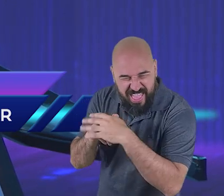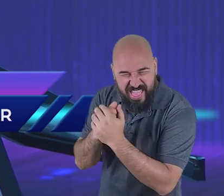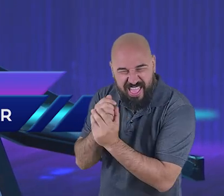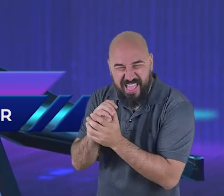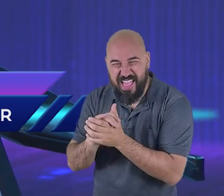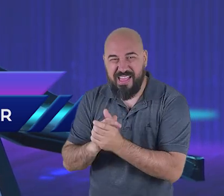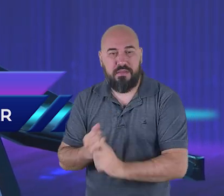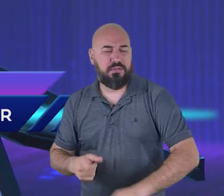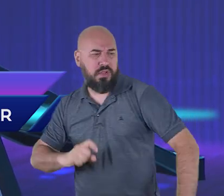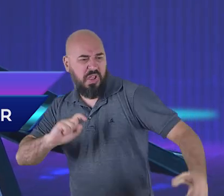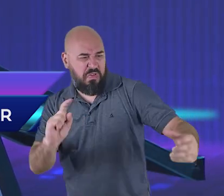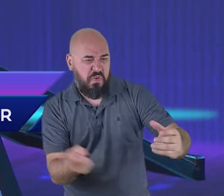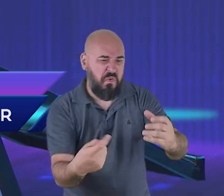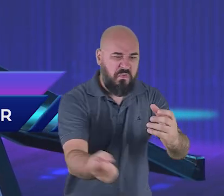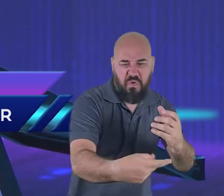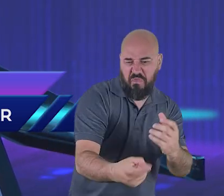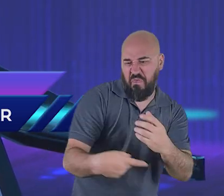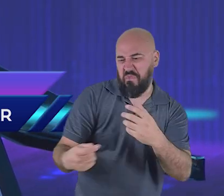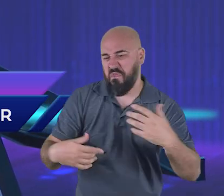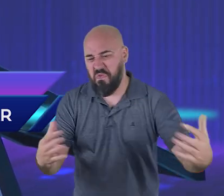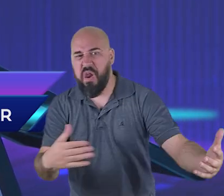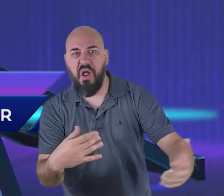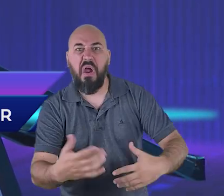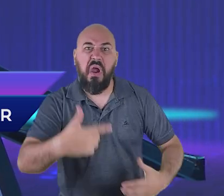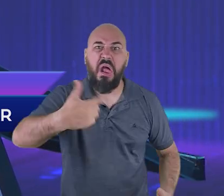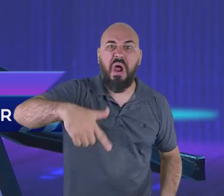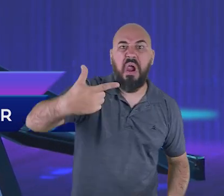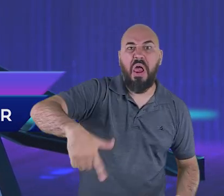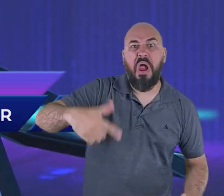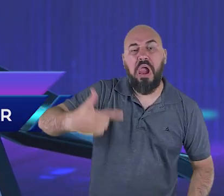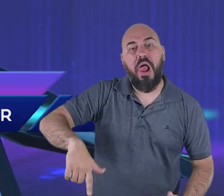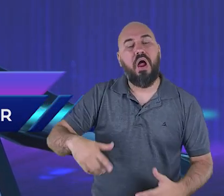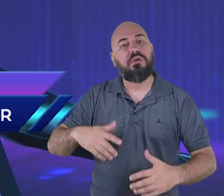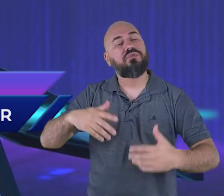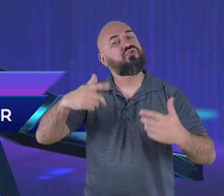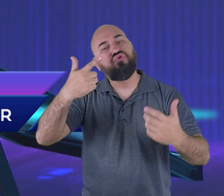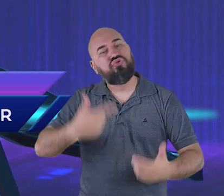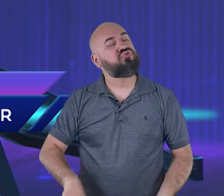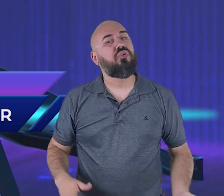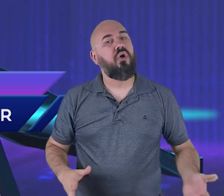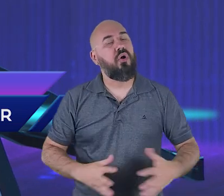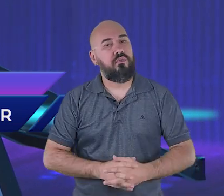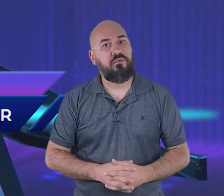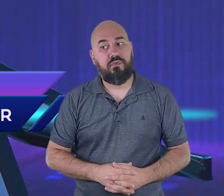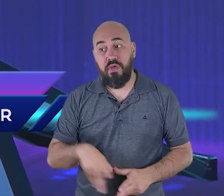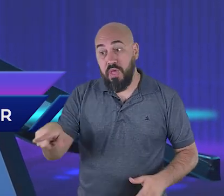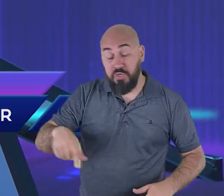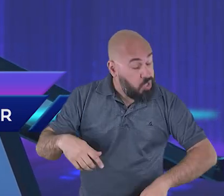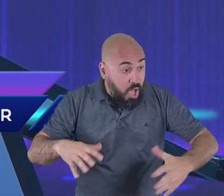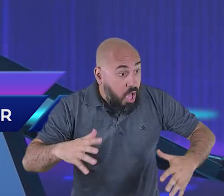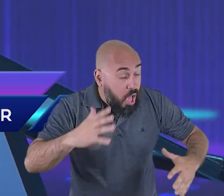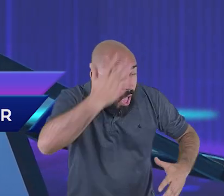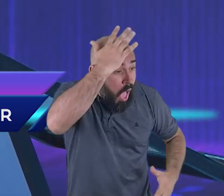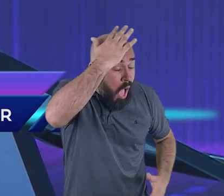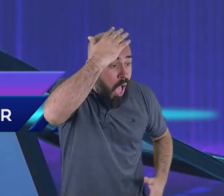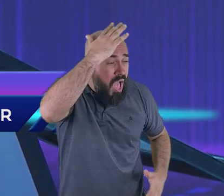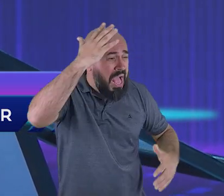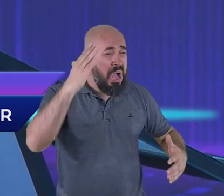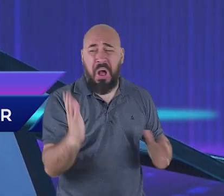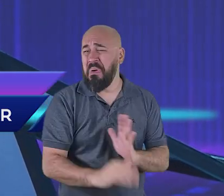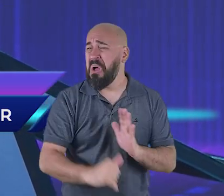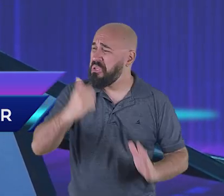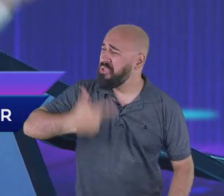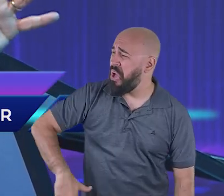mais preparados. É assim que o diabo trabalha em nossos dias. Ele quer te